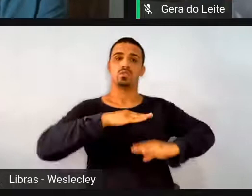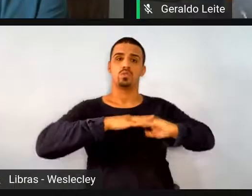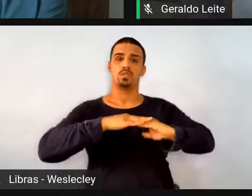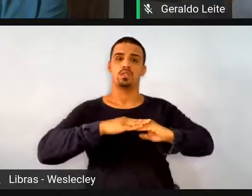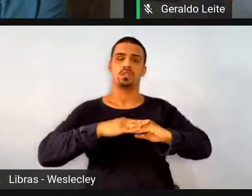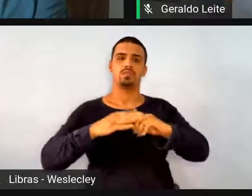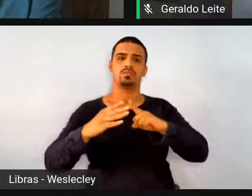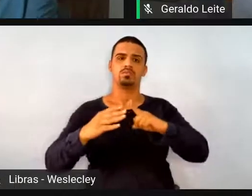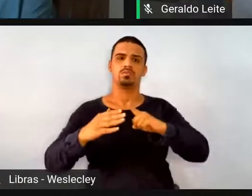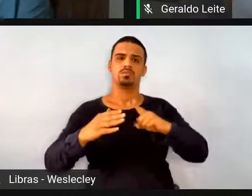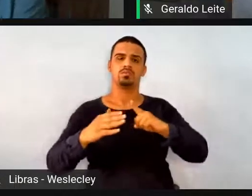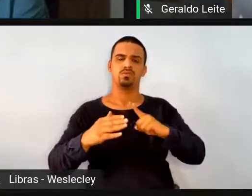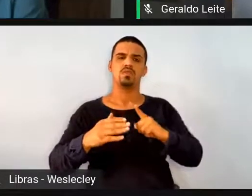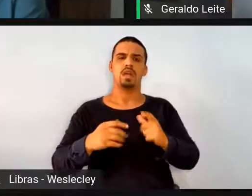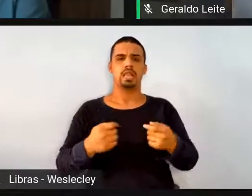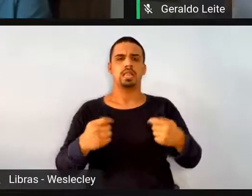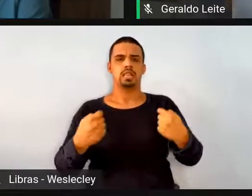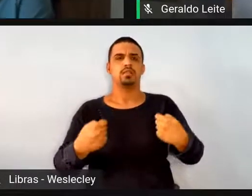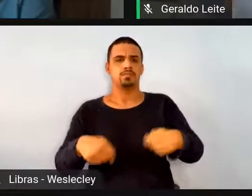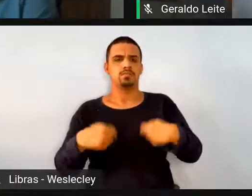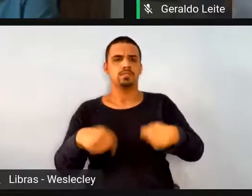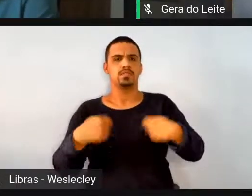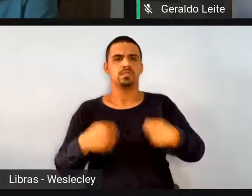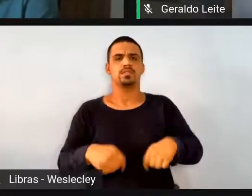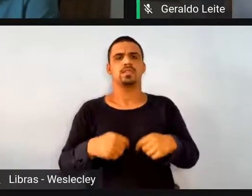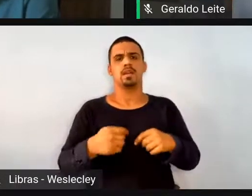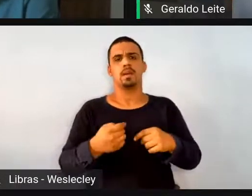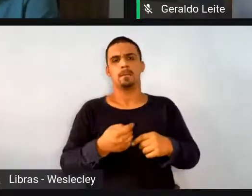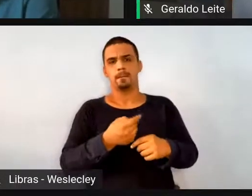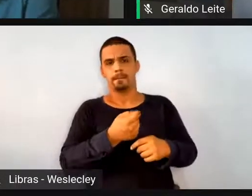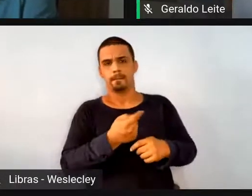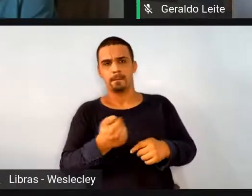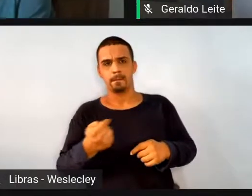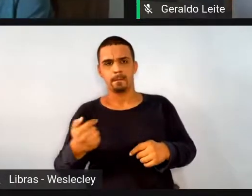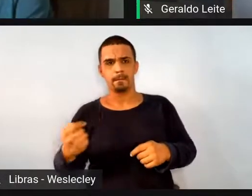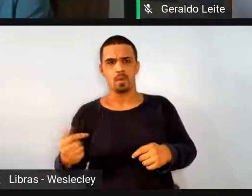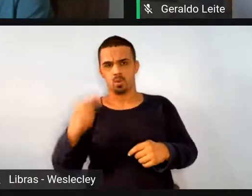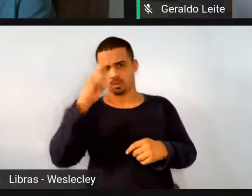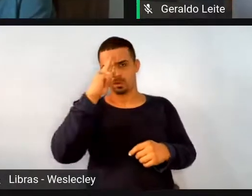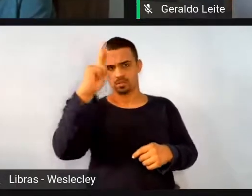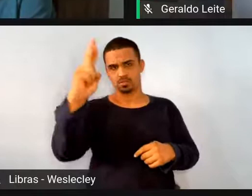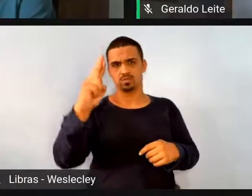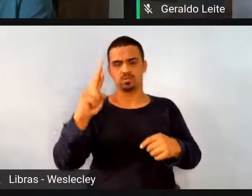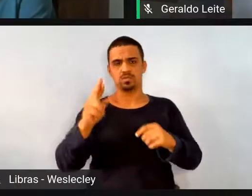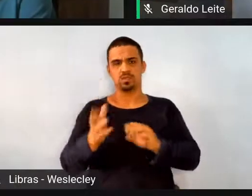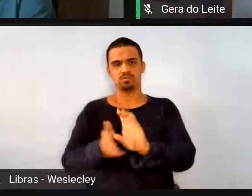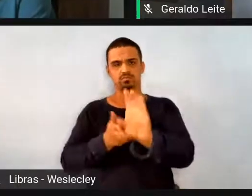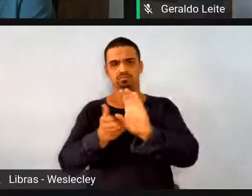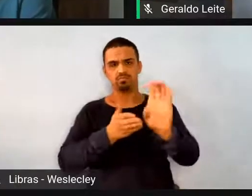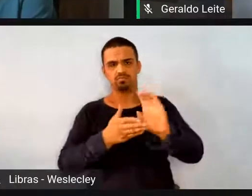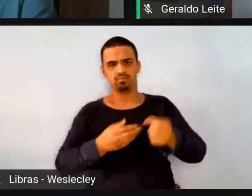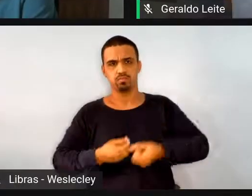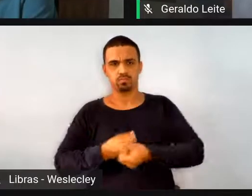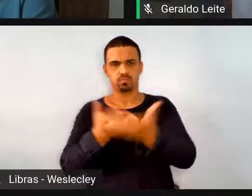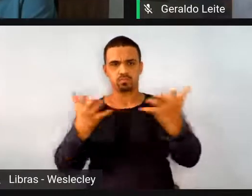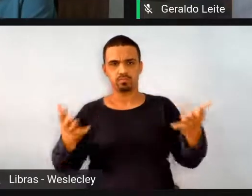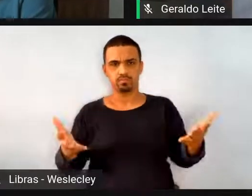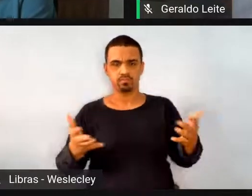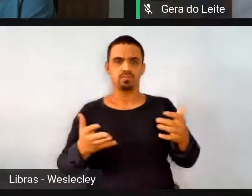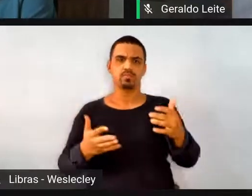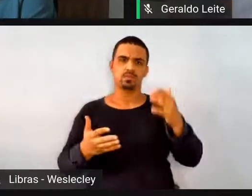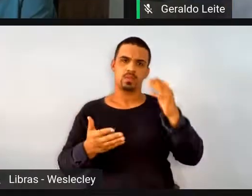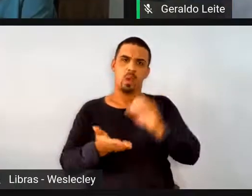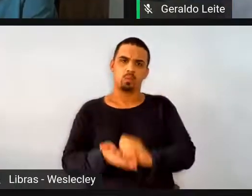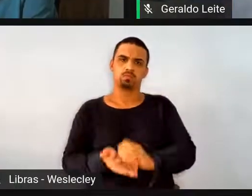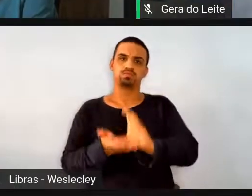doador, haverá poucos grandes doadores, mesmo que o volume de dinheiro não seja mais aquele volume